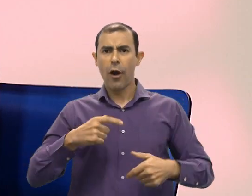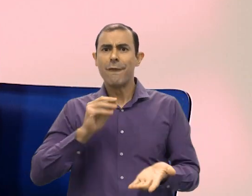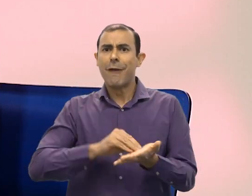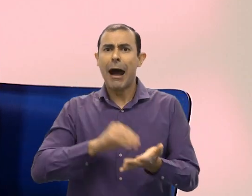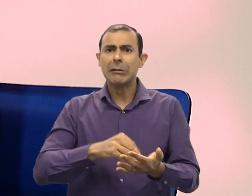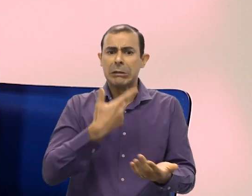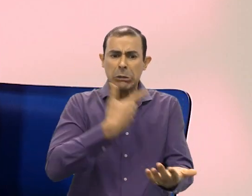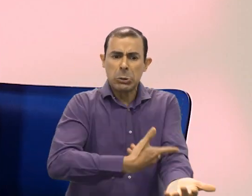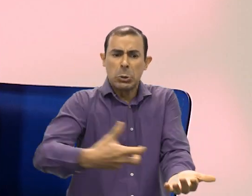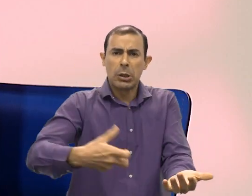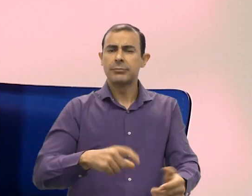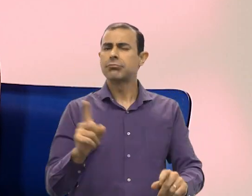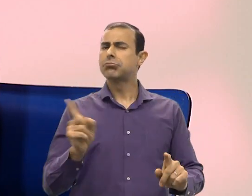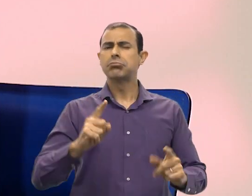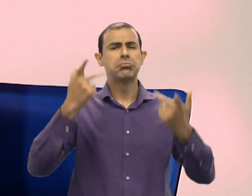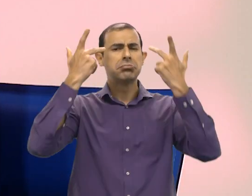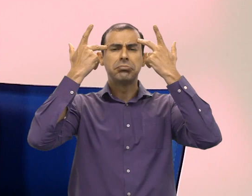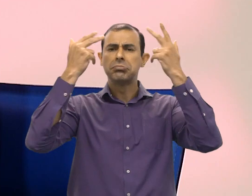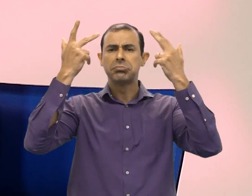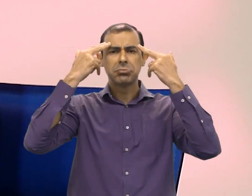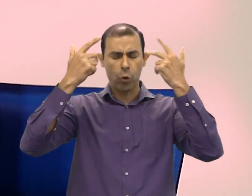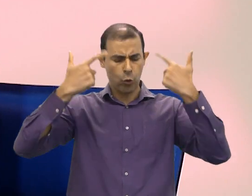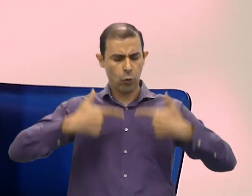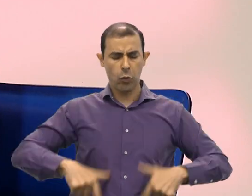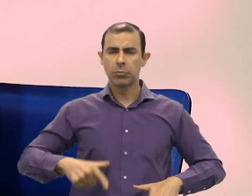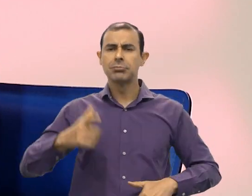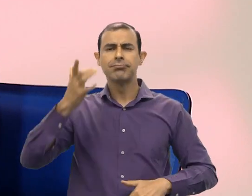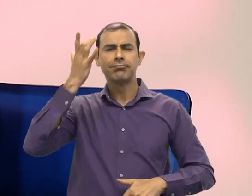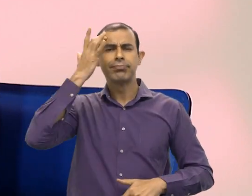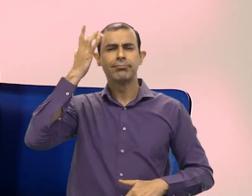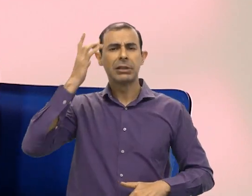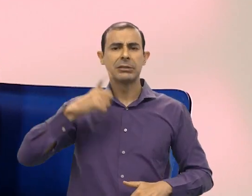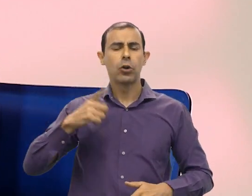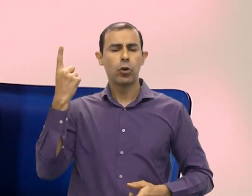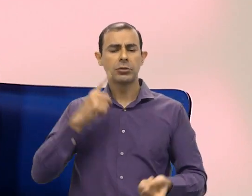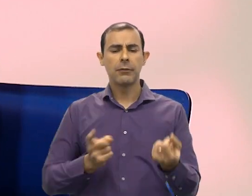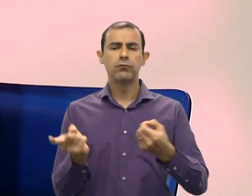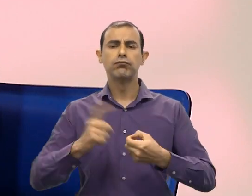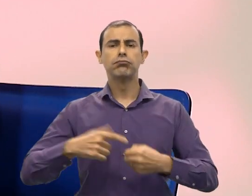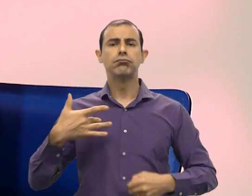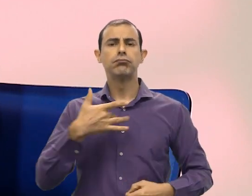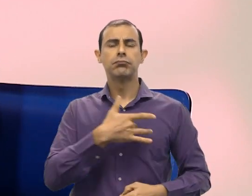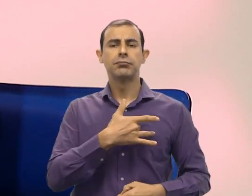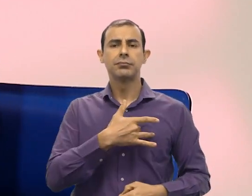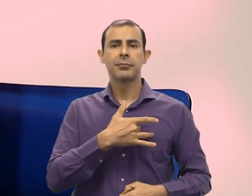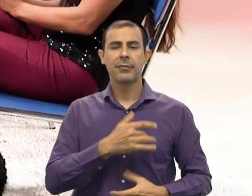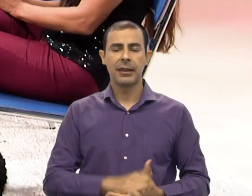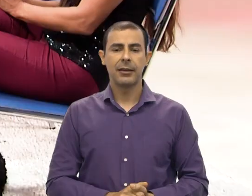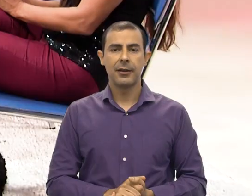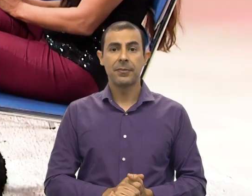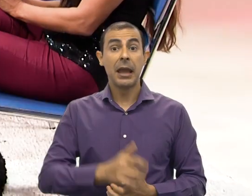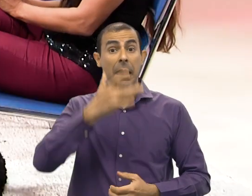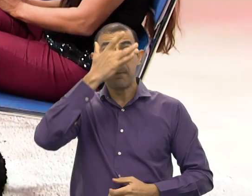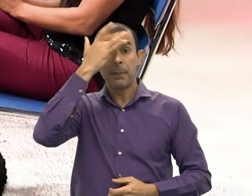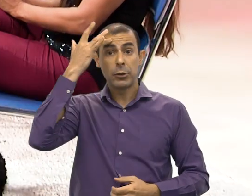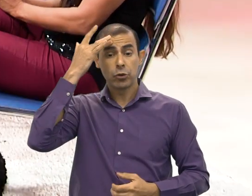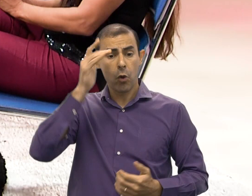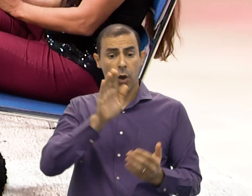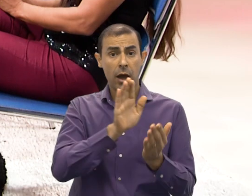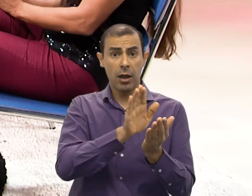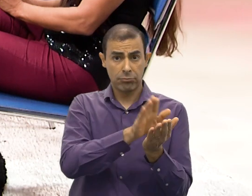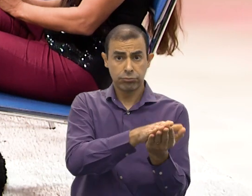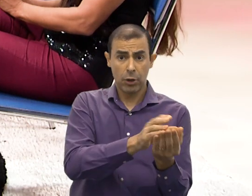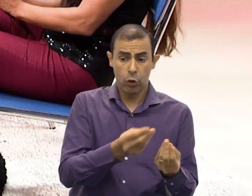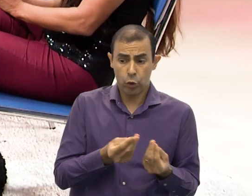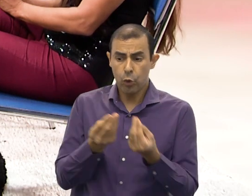repor. E, em ambas as situações, a preocupação da pessoa em doar, vou ficar acamado, vou